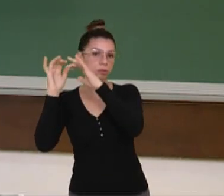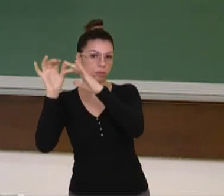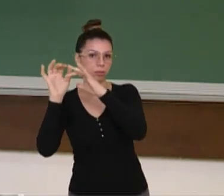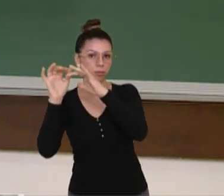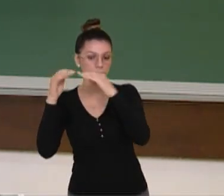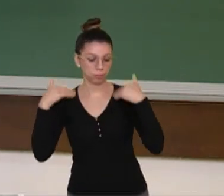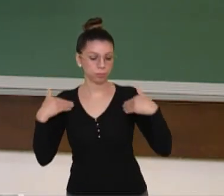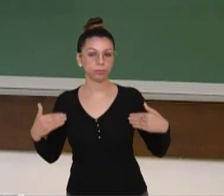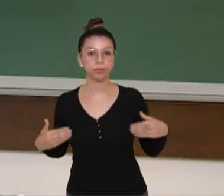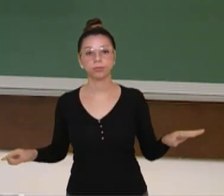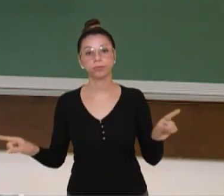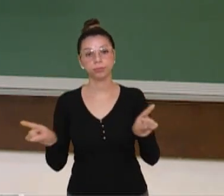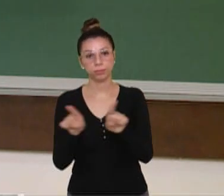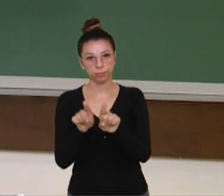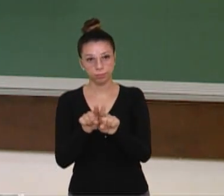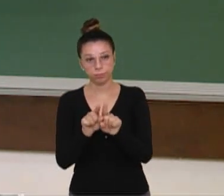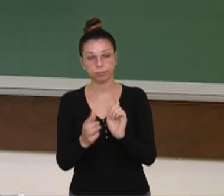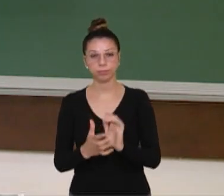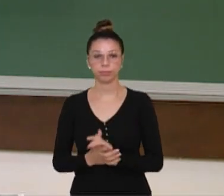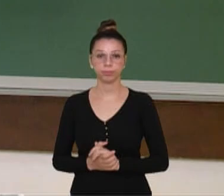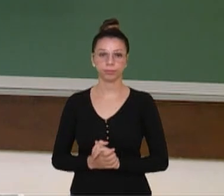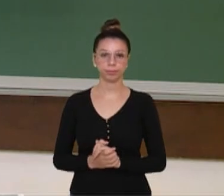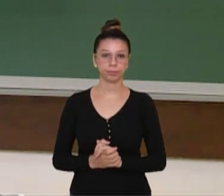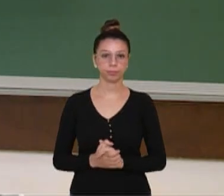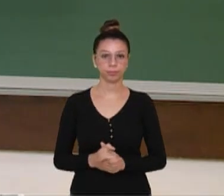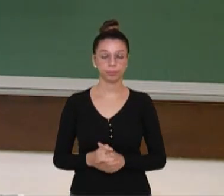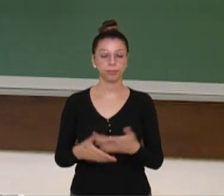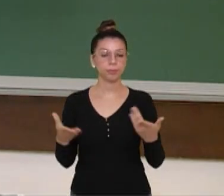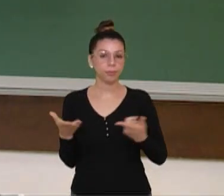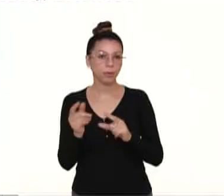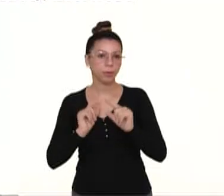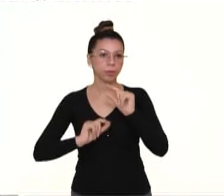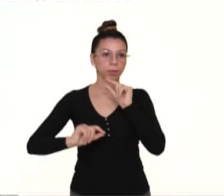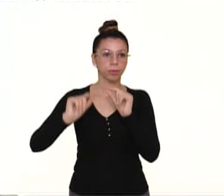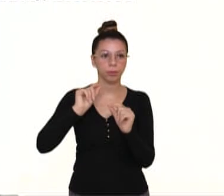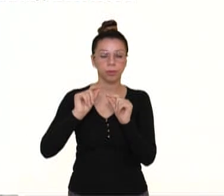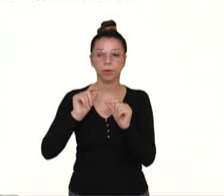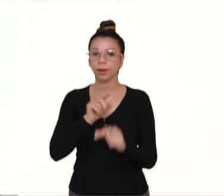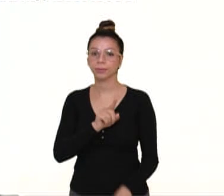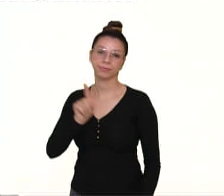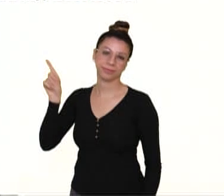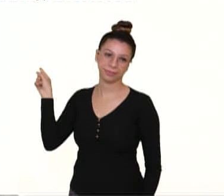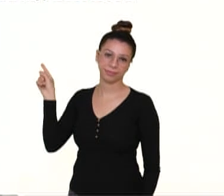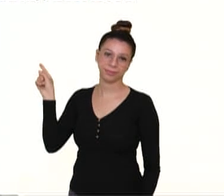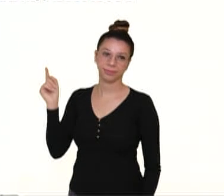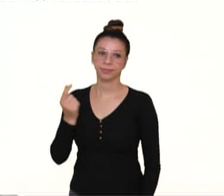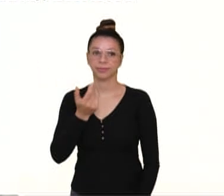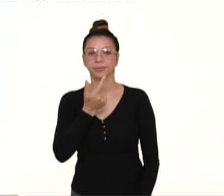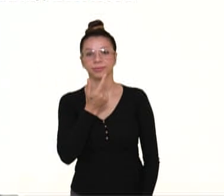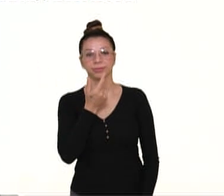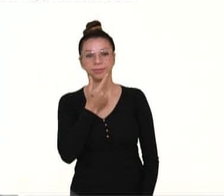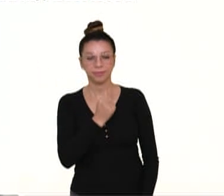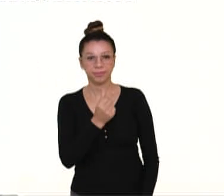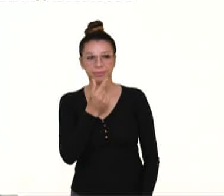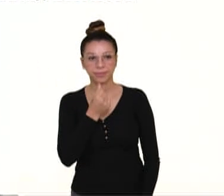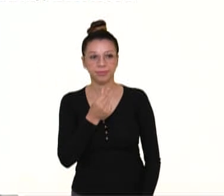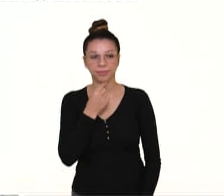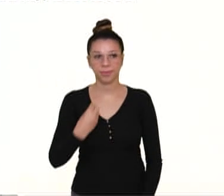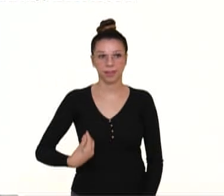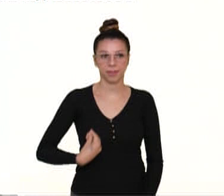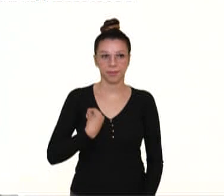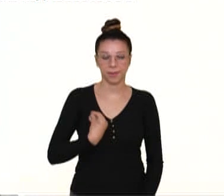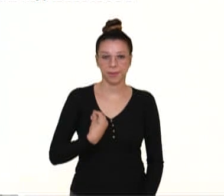cabeça, mas com o corpo, tá? Então, aqui nós vamos falar sobre este garoto que viveu